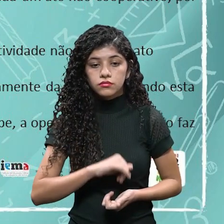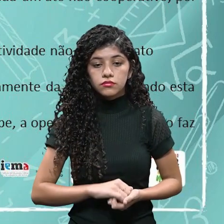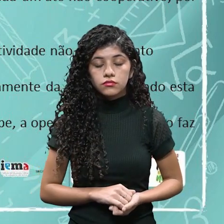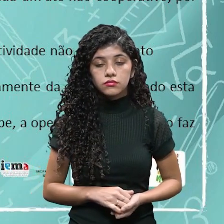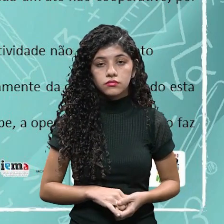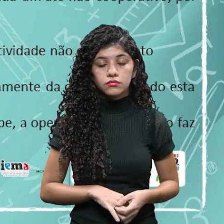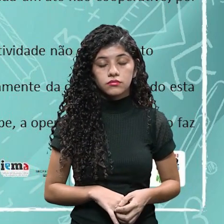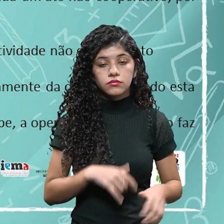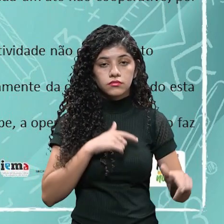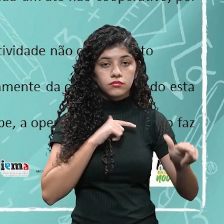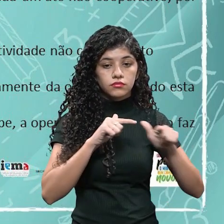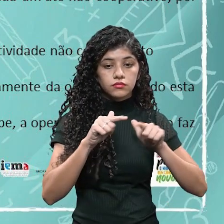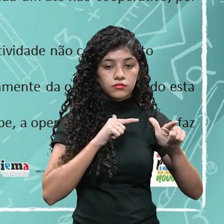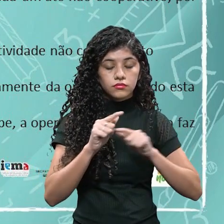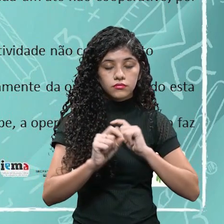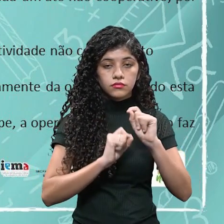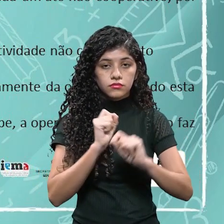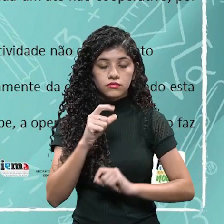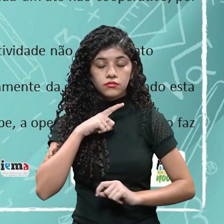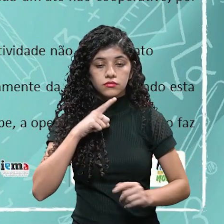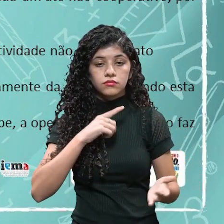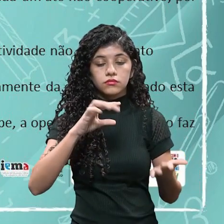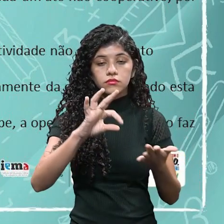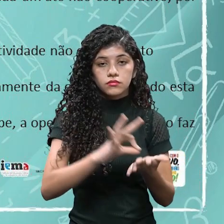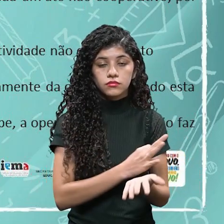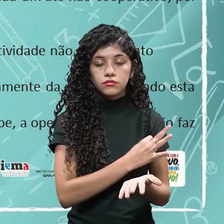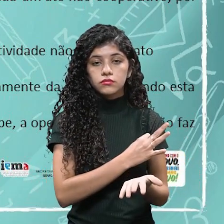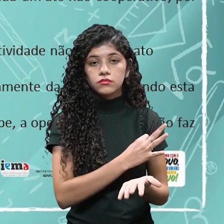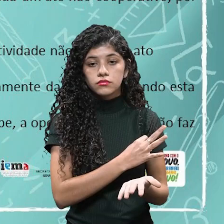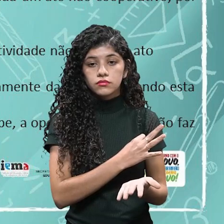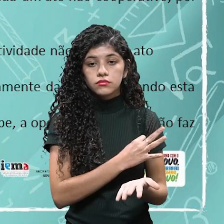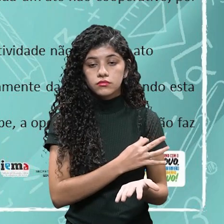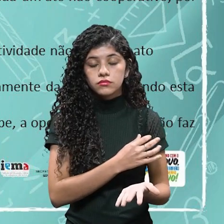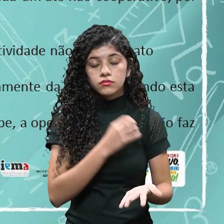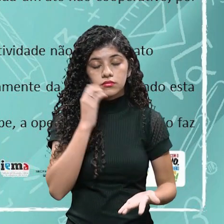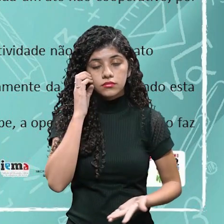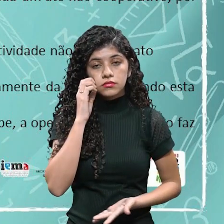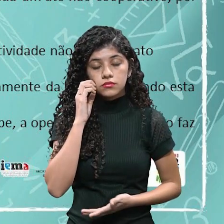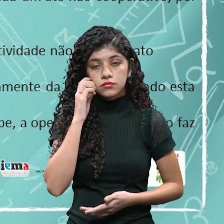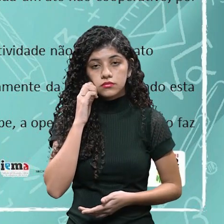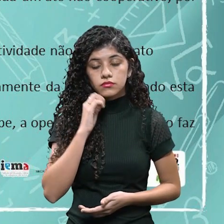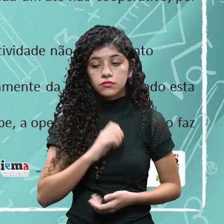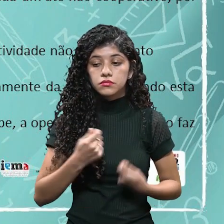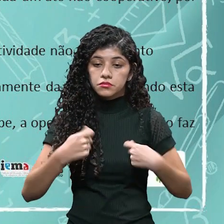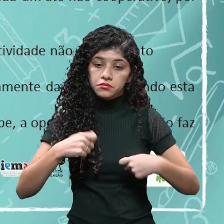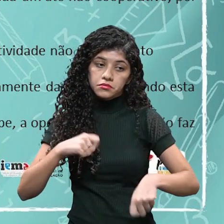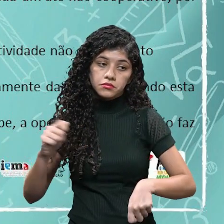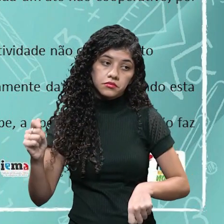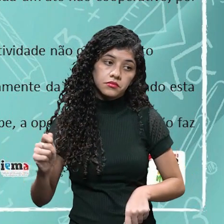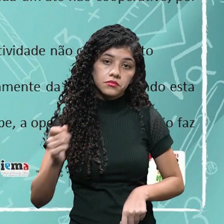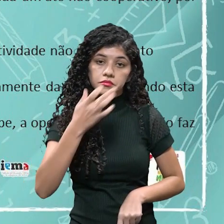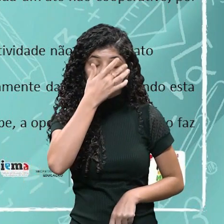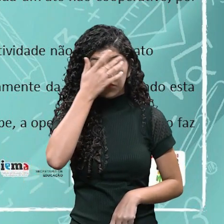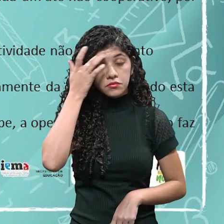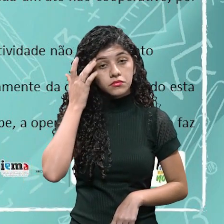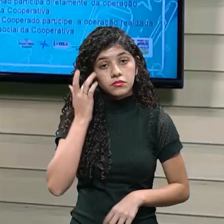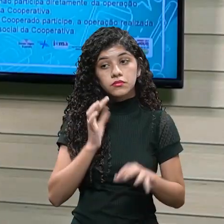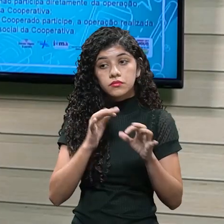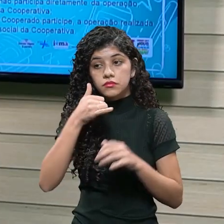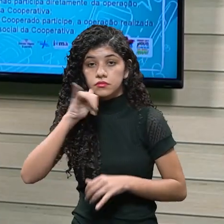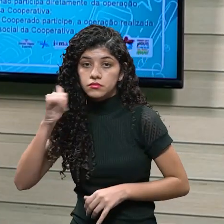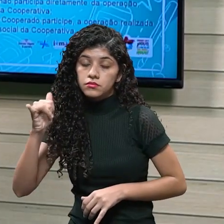Uma cooperativa de trabalho celebra um contrato. Um tomador de serviço falou assim, eu preciso de tantos